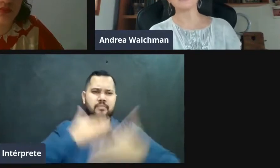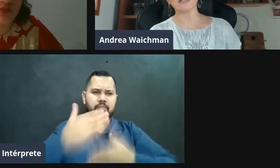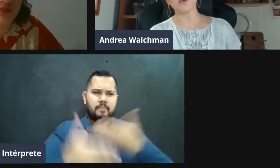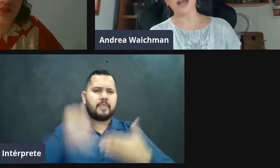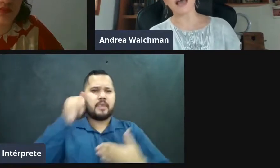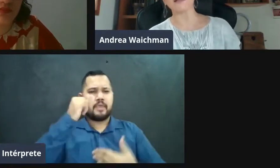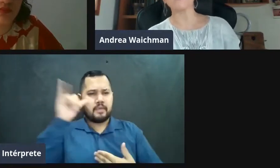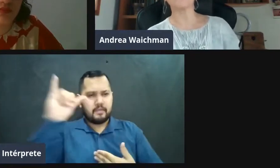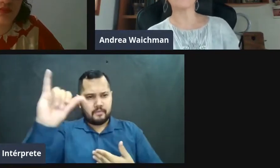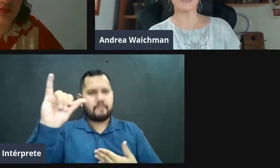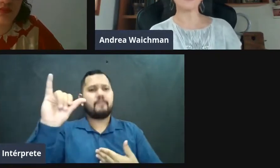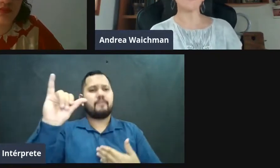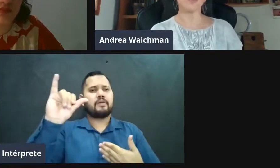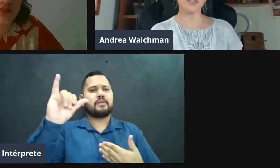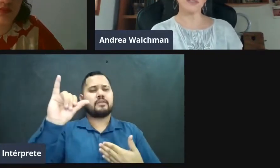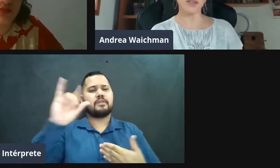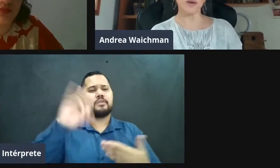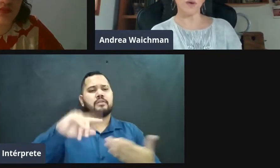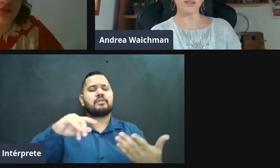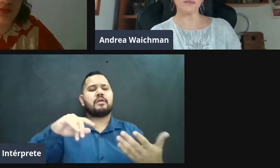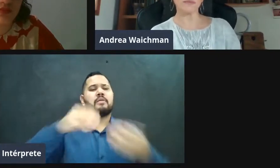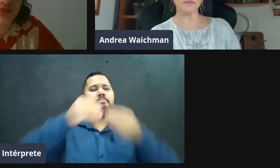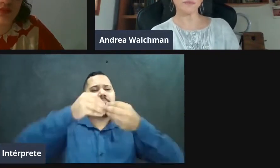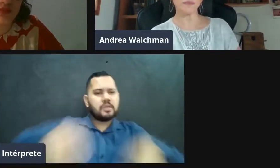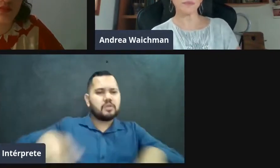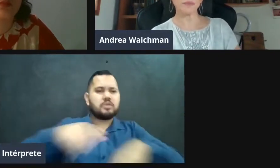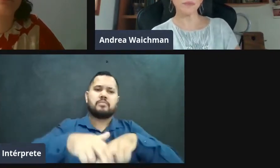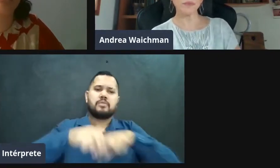seja deteriorada por falta de manutenção adequada.